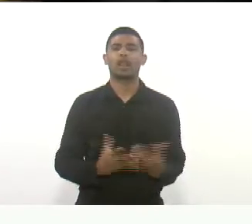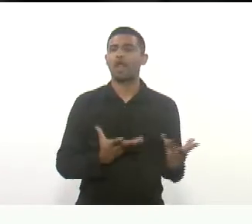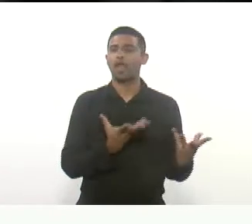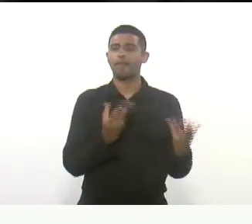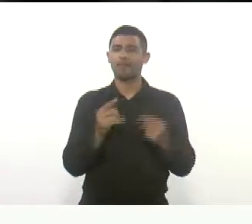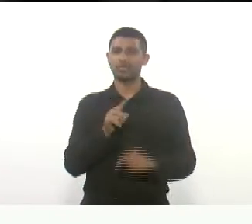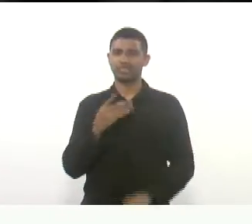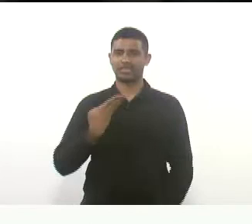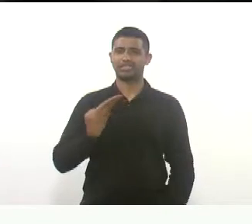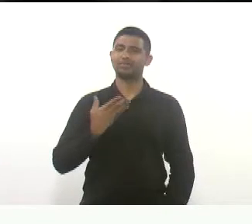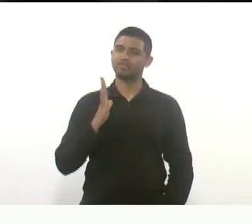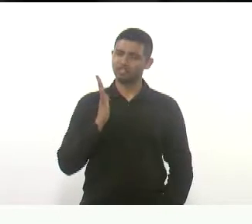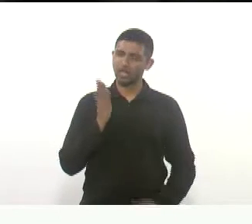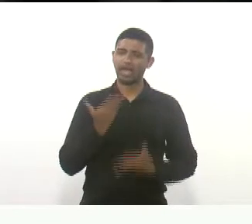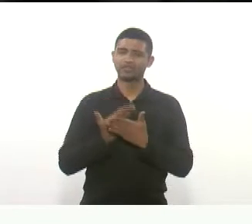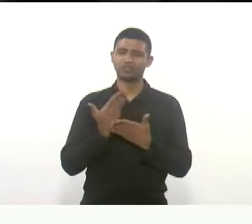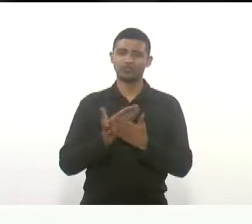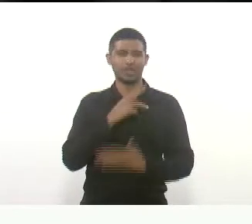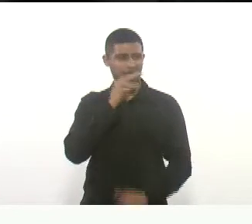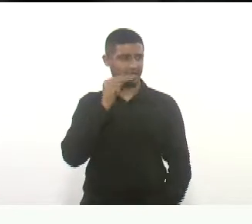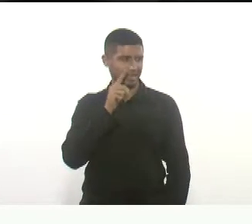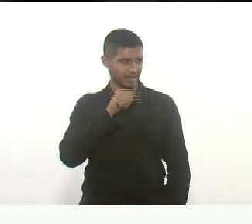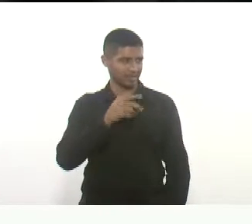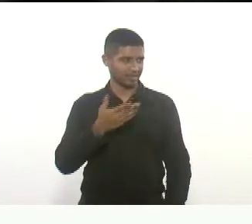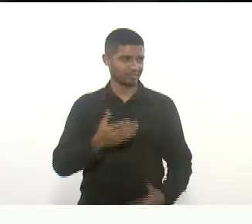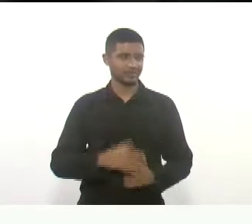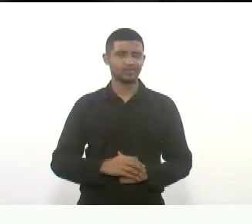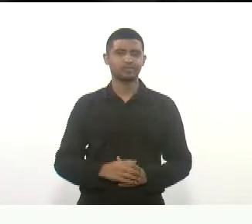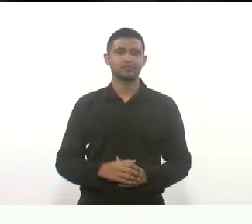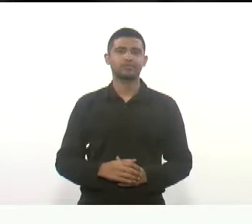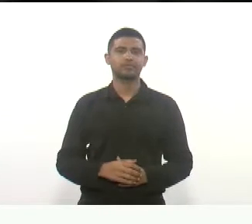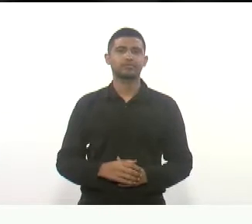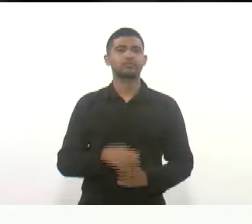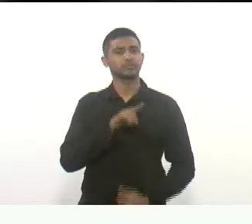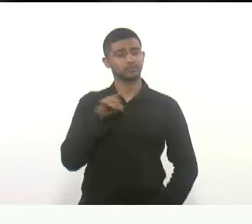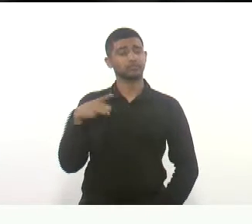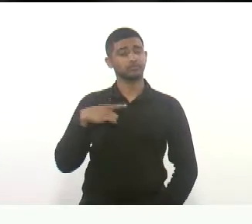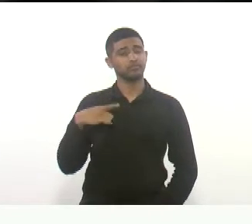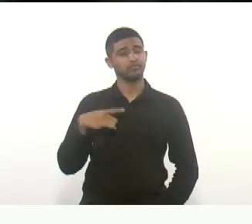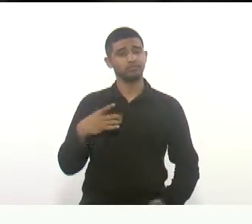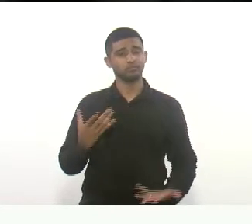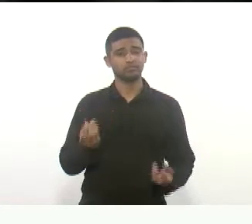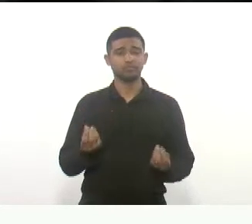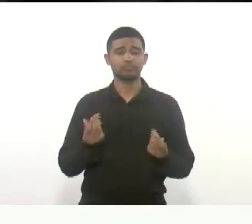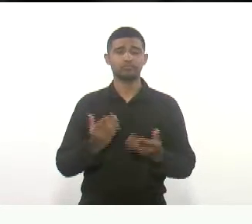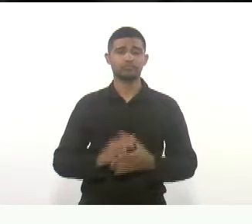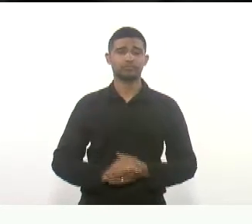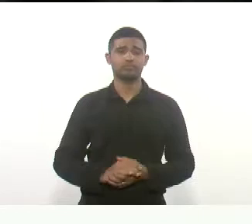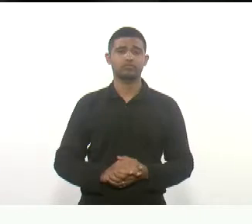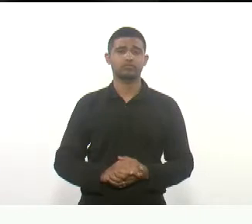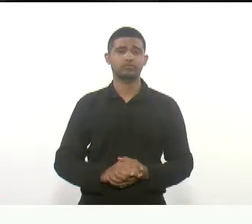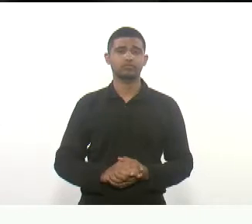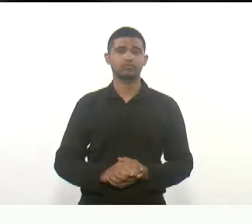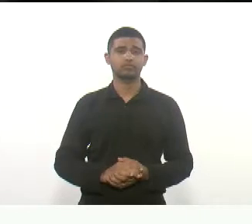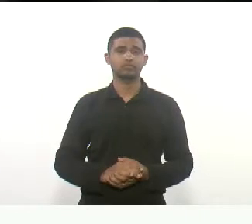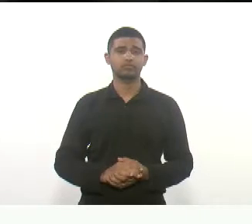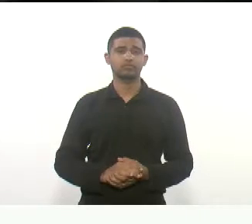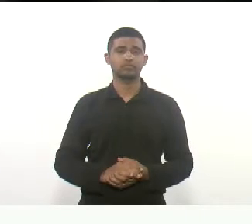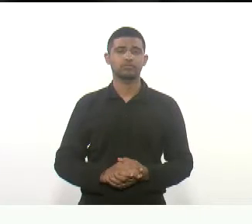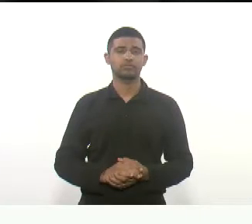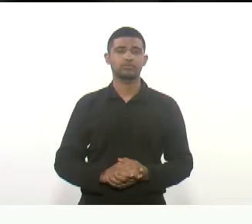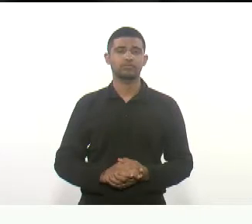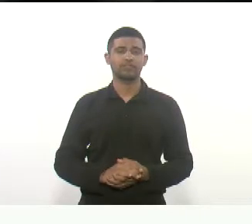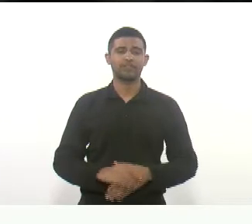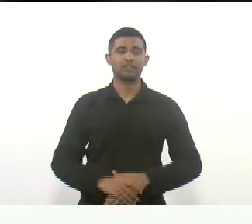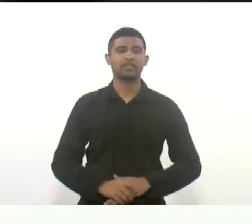nossos colegas estudaram, né, Renan? E eles têm essa, assim como o CEIP, né,